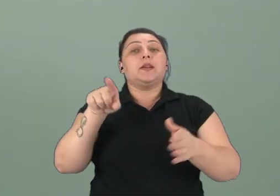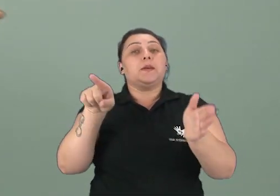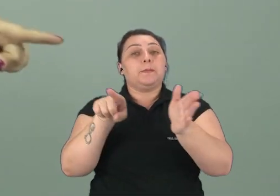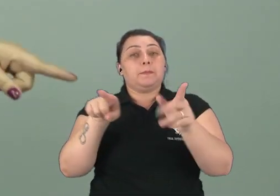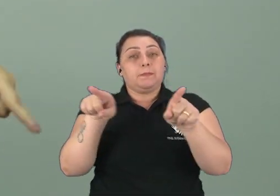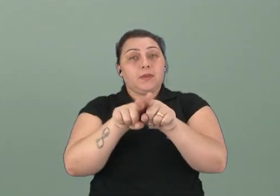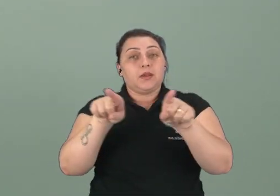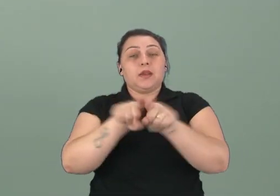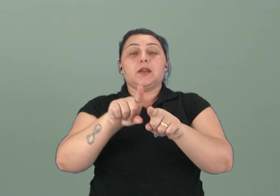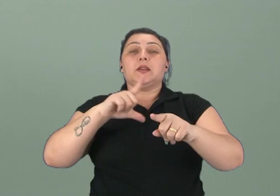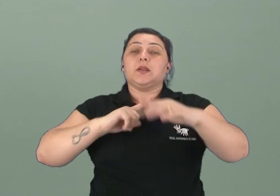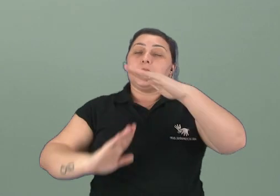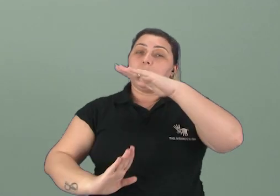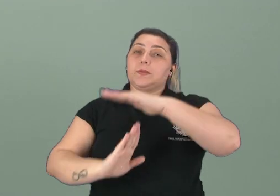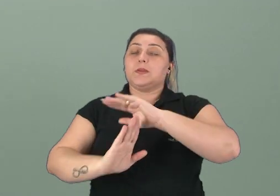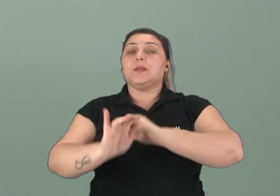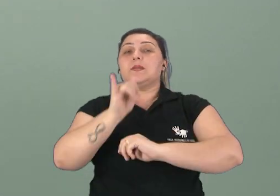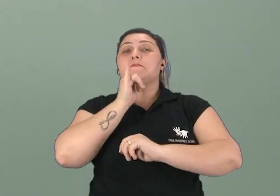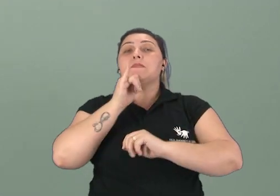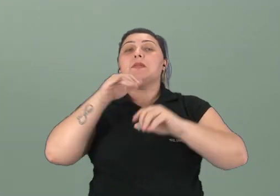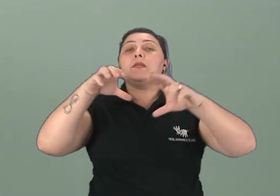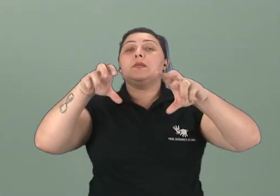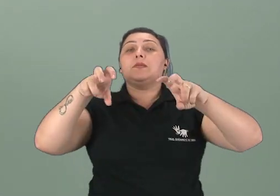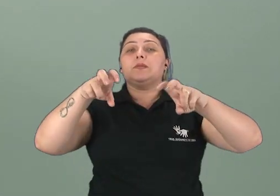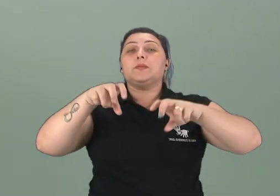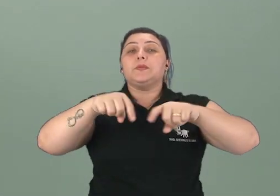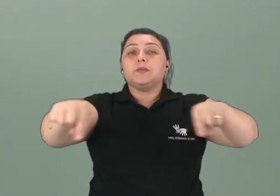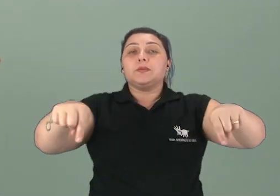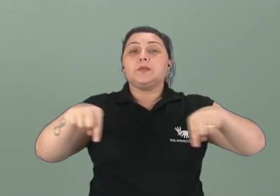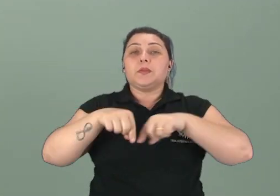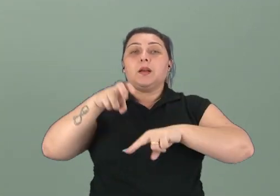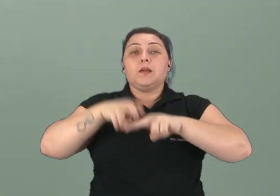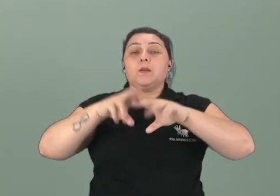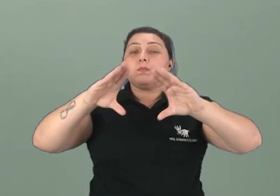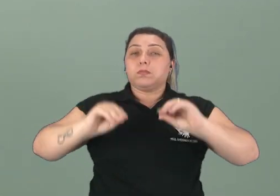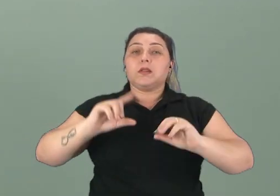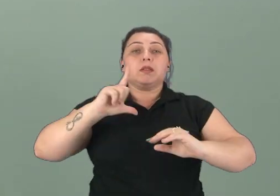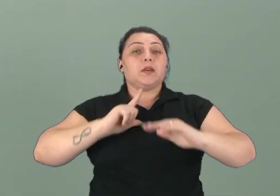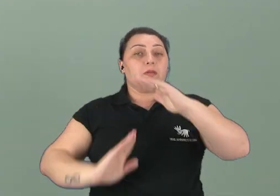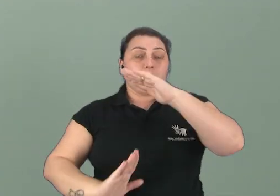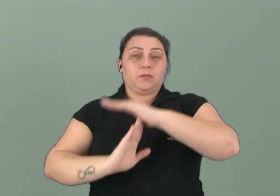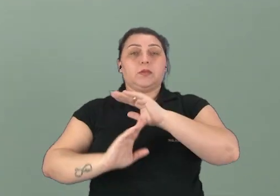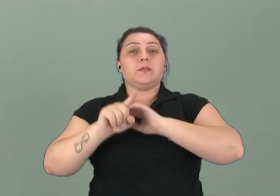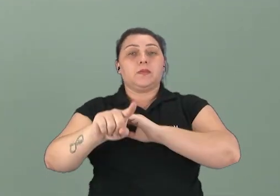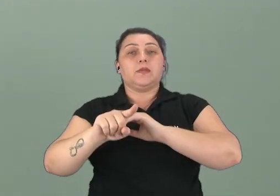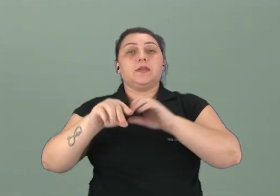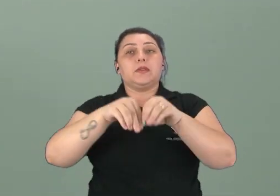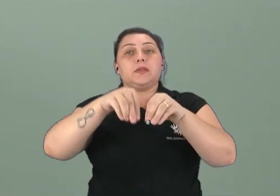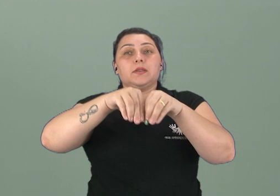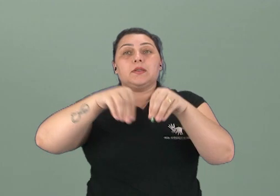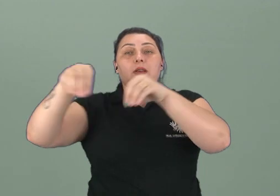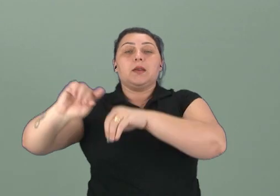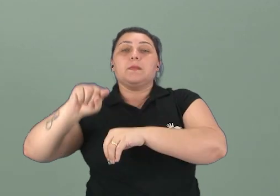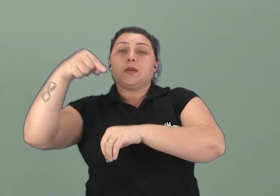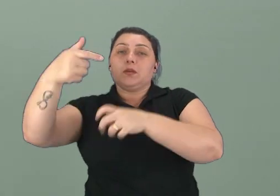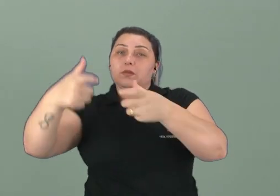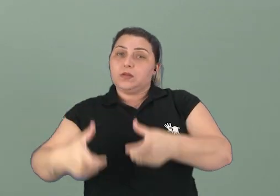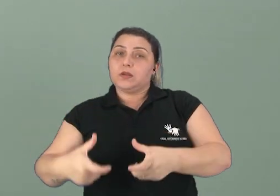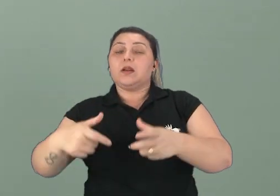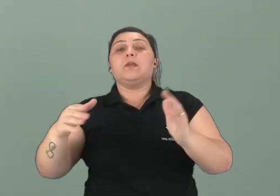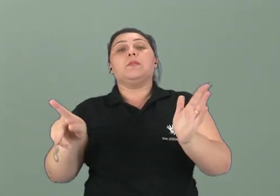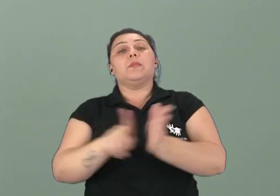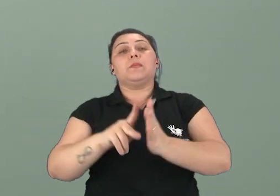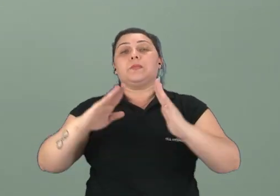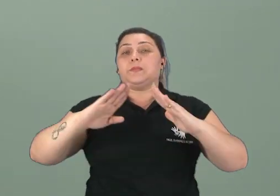também tem um limite. Por exemplo, se você estiver na sala, tem o limite da sala para você ir para um outro compartimento. Então o